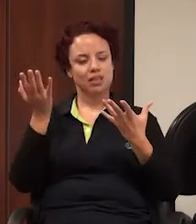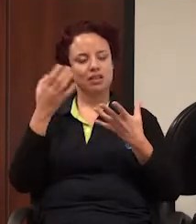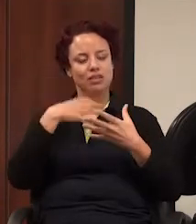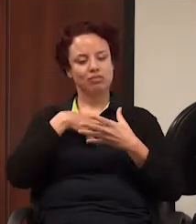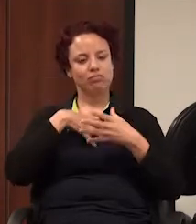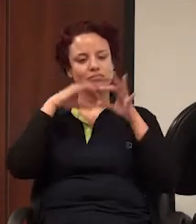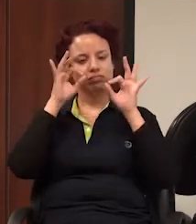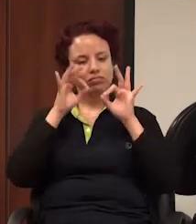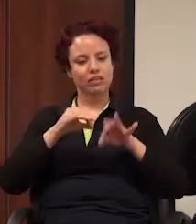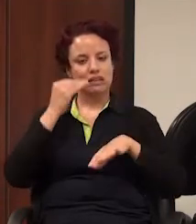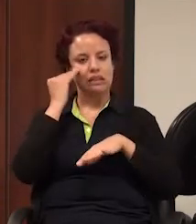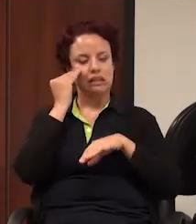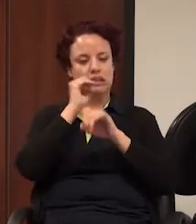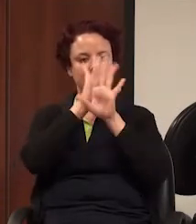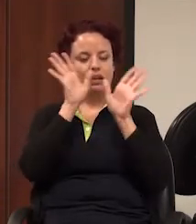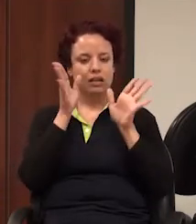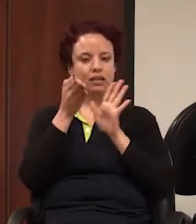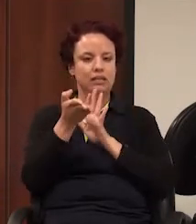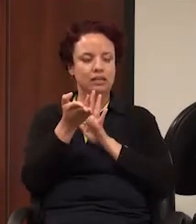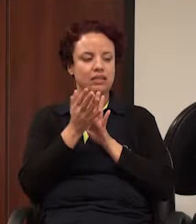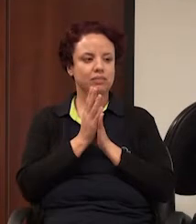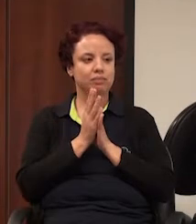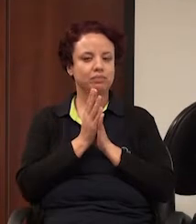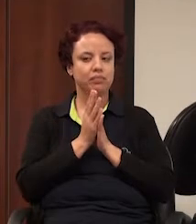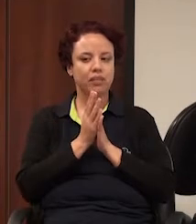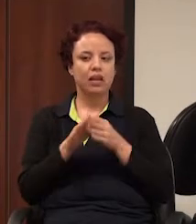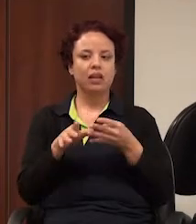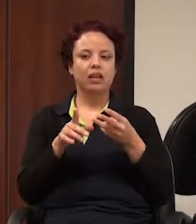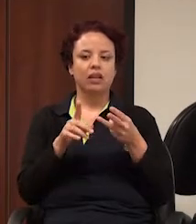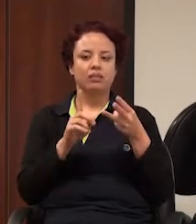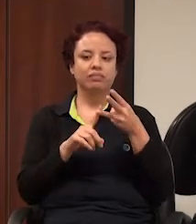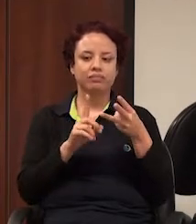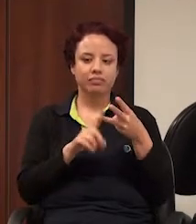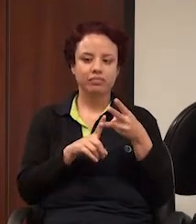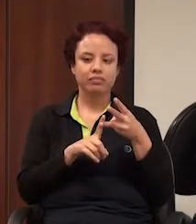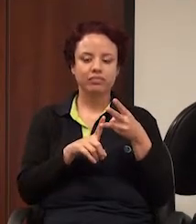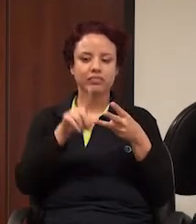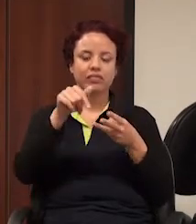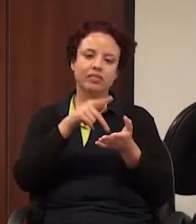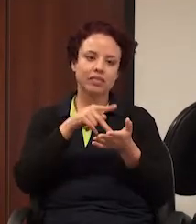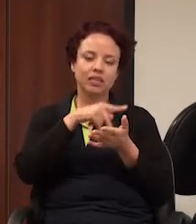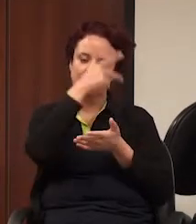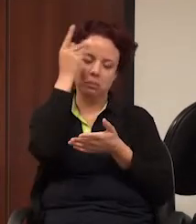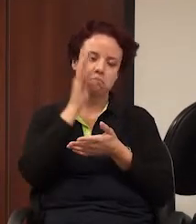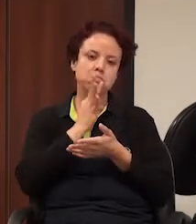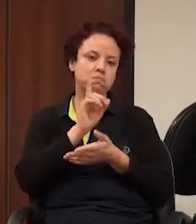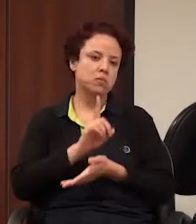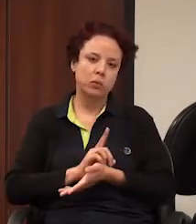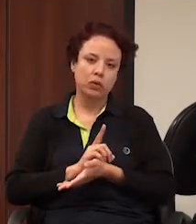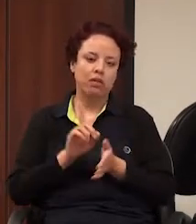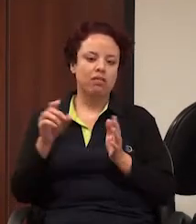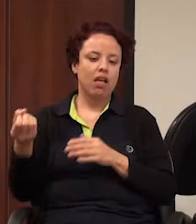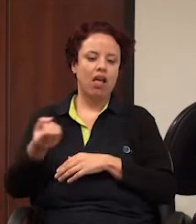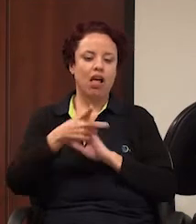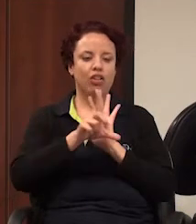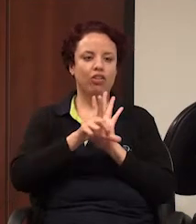e compreensível? Né? Aí o próprio desconhecimento mesmo, né, da nova legislação,